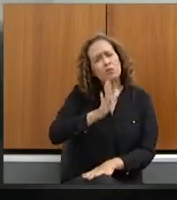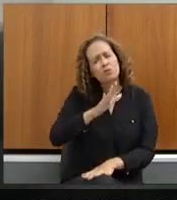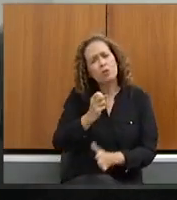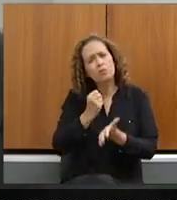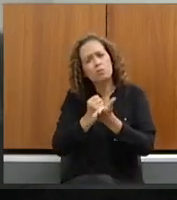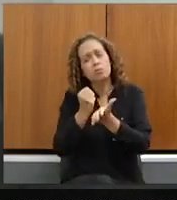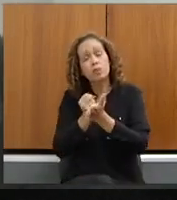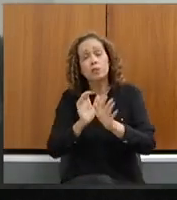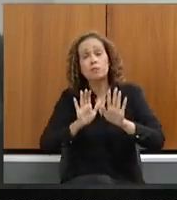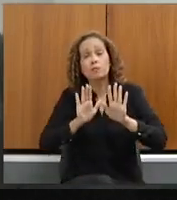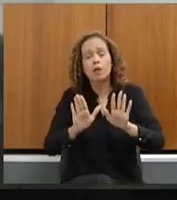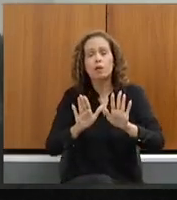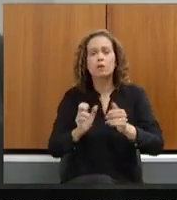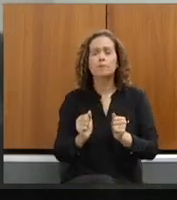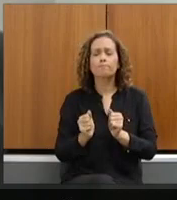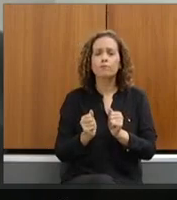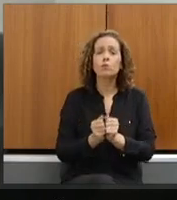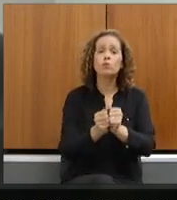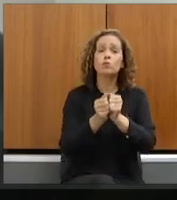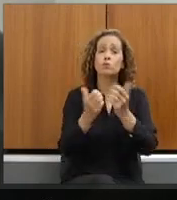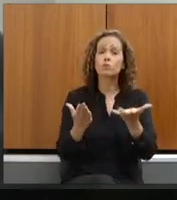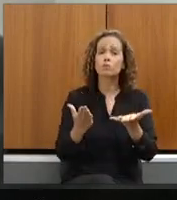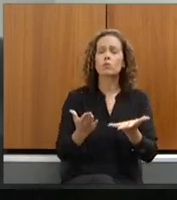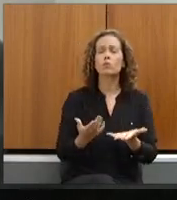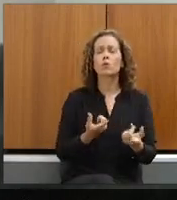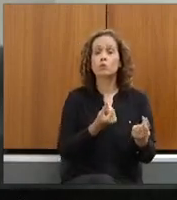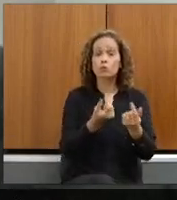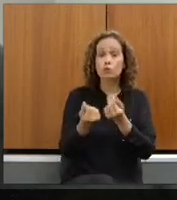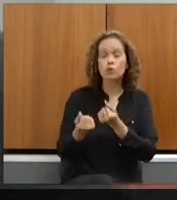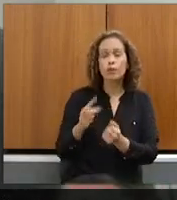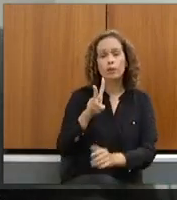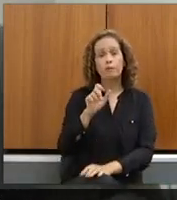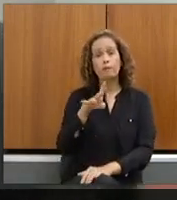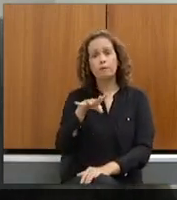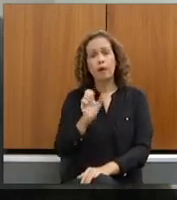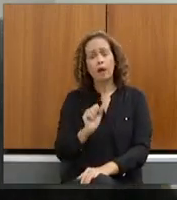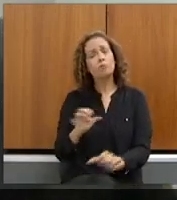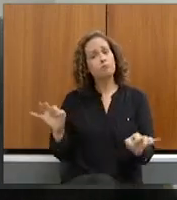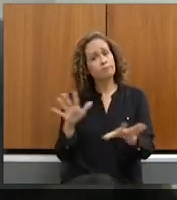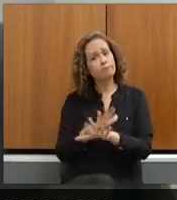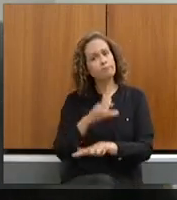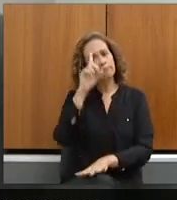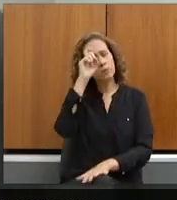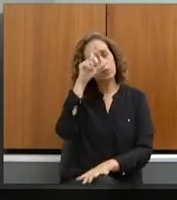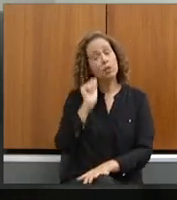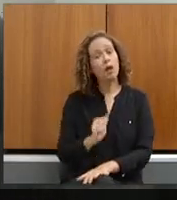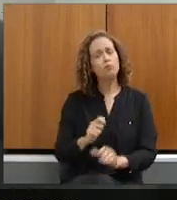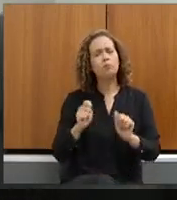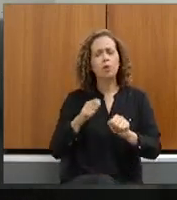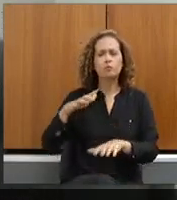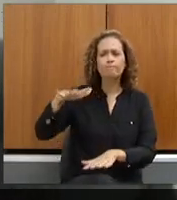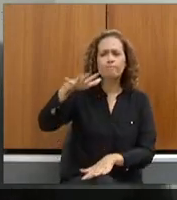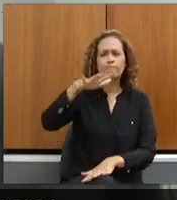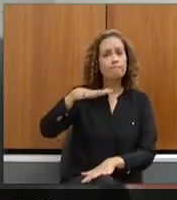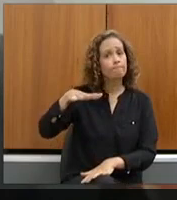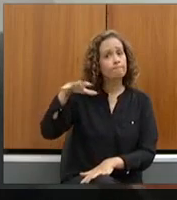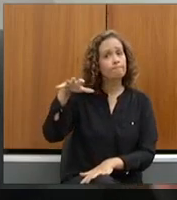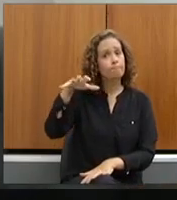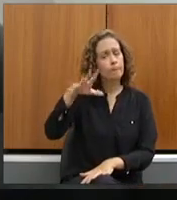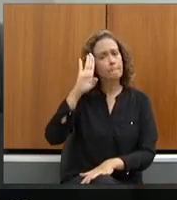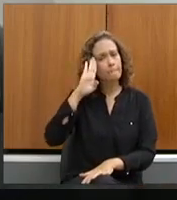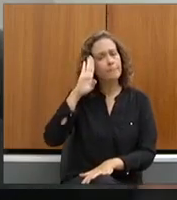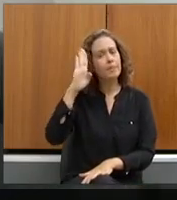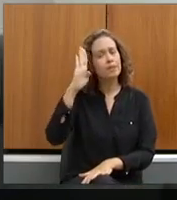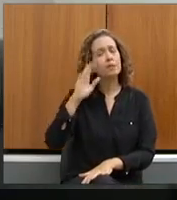esse recurso da Vale terminar que ele Hospital daqui de cima Hospital Regional é